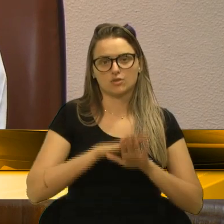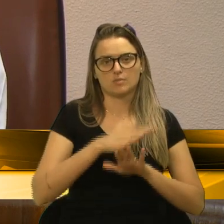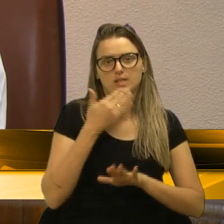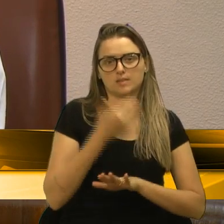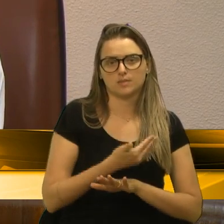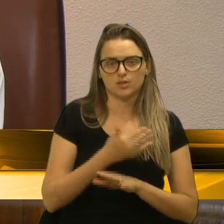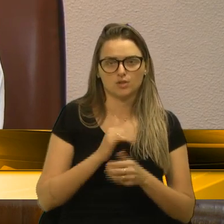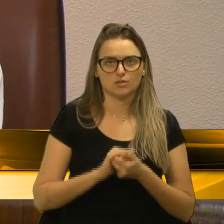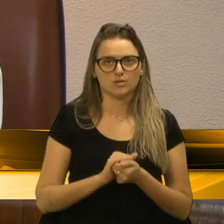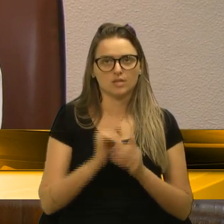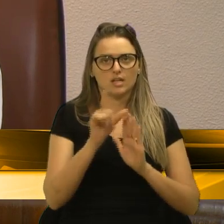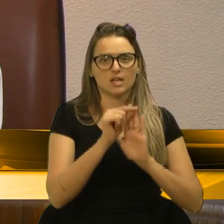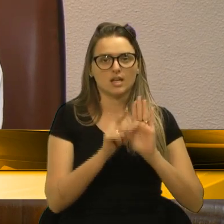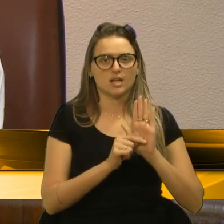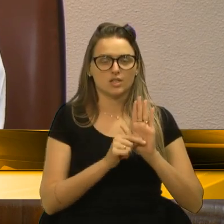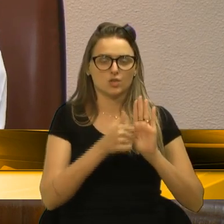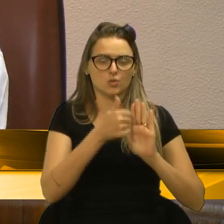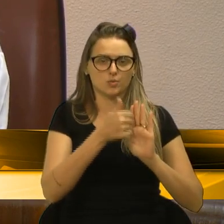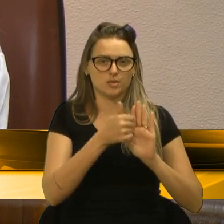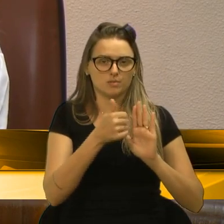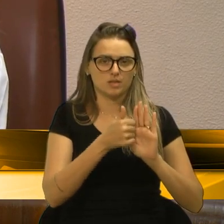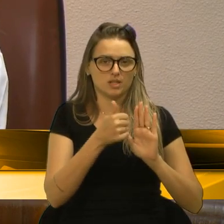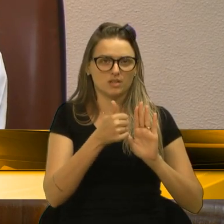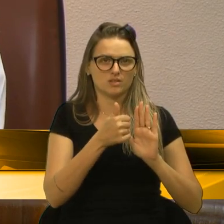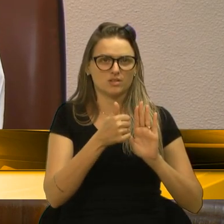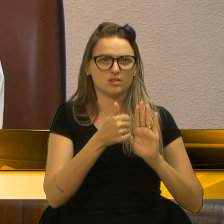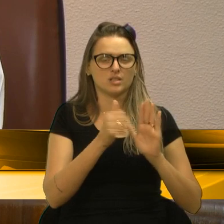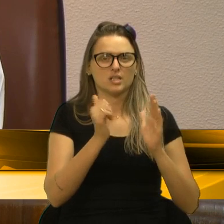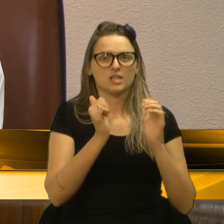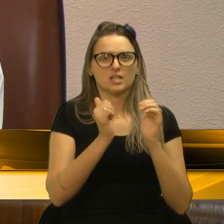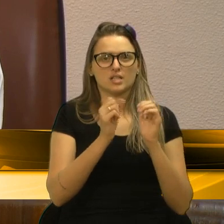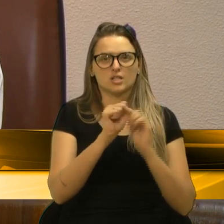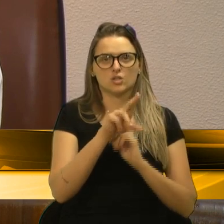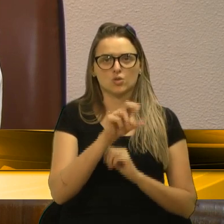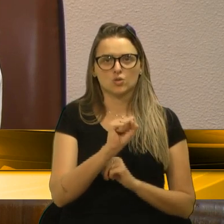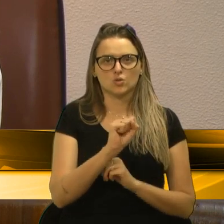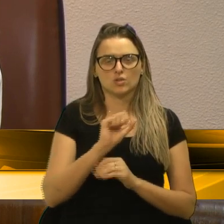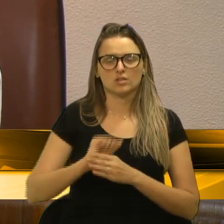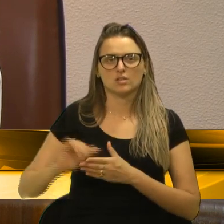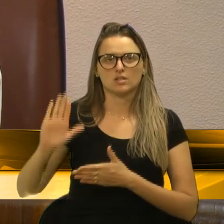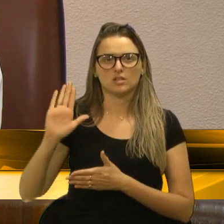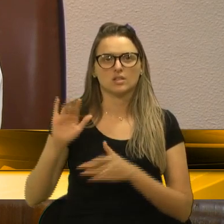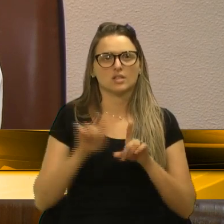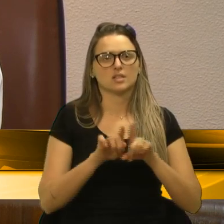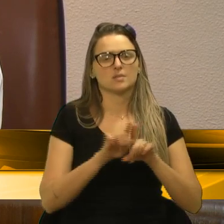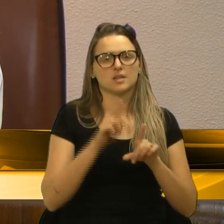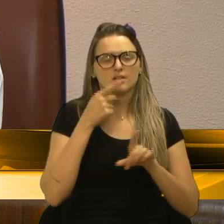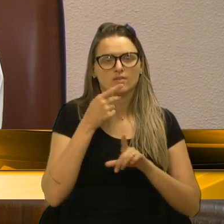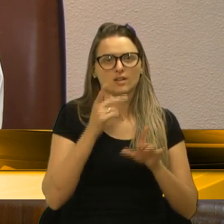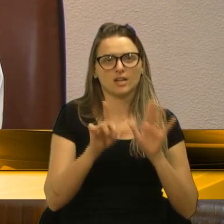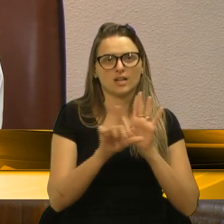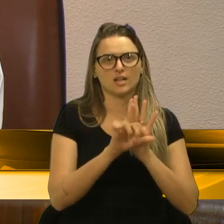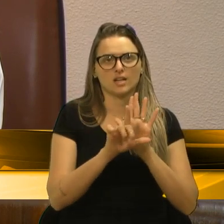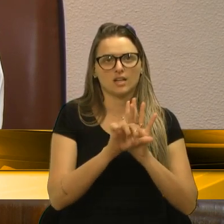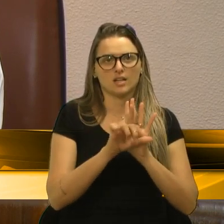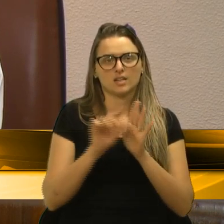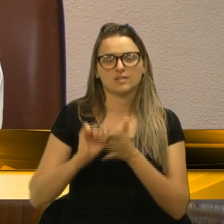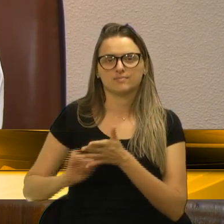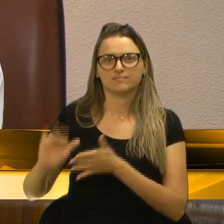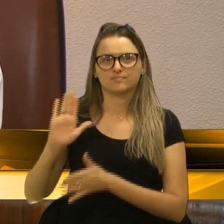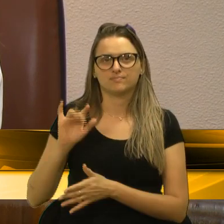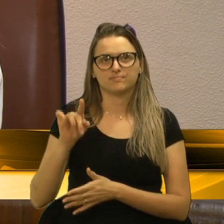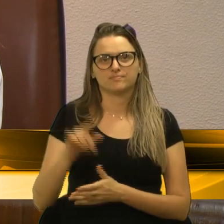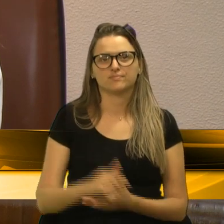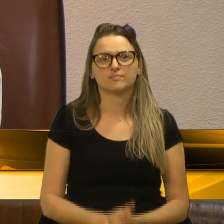previdências. Artigo 1º, o Sistema Único de Saúde, de que trata a lei... Questão de ordem, senhor